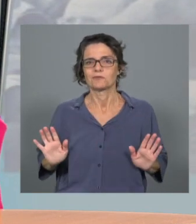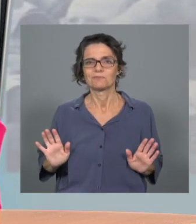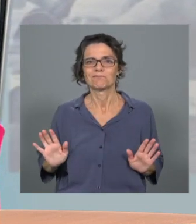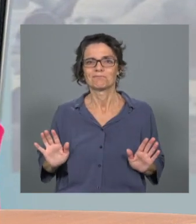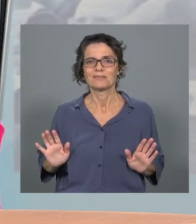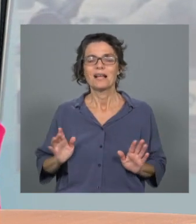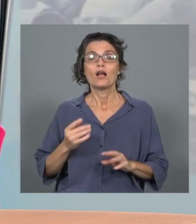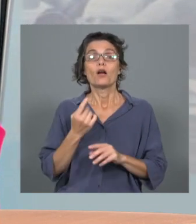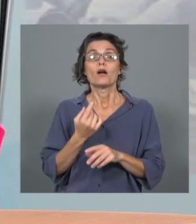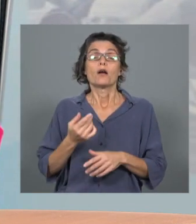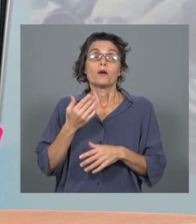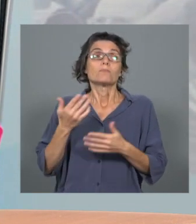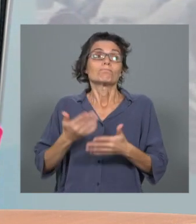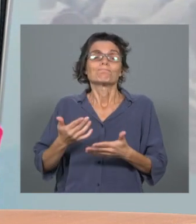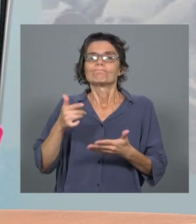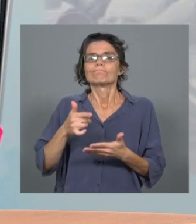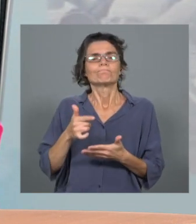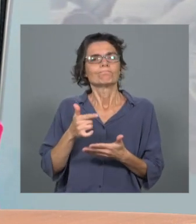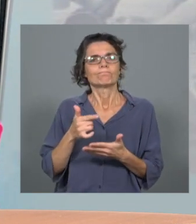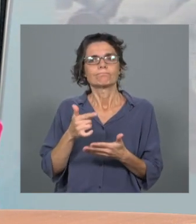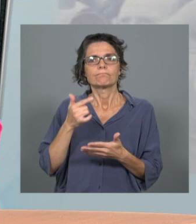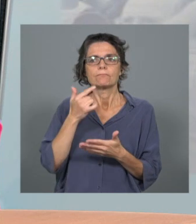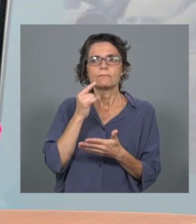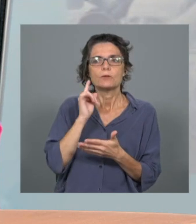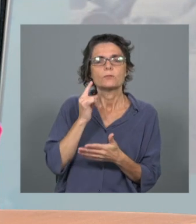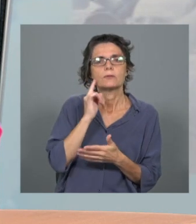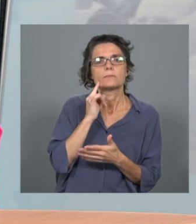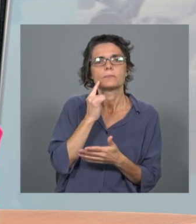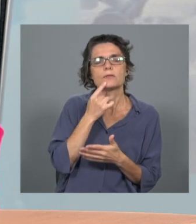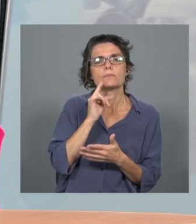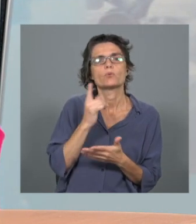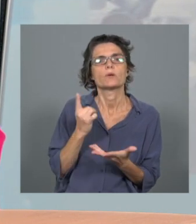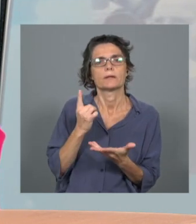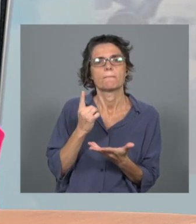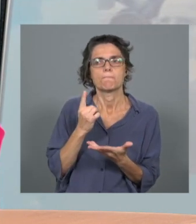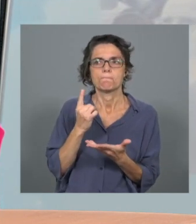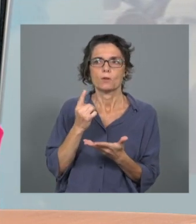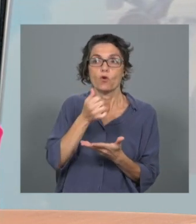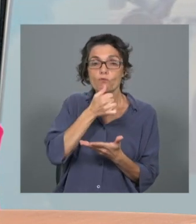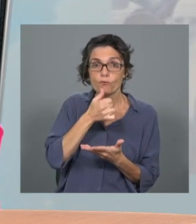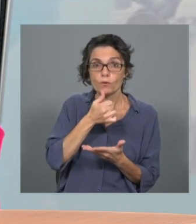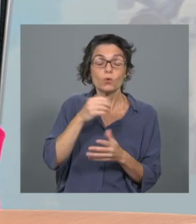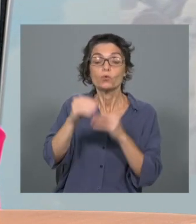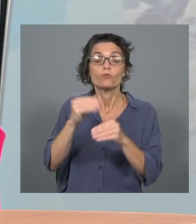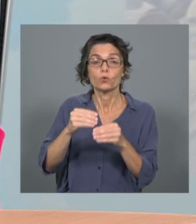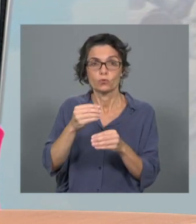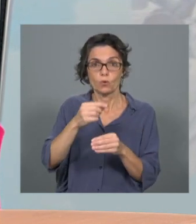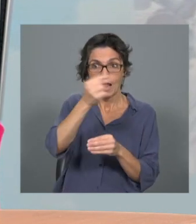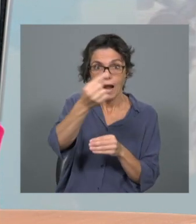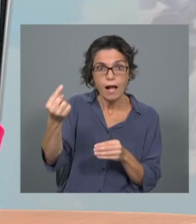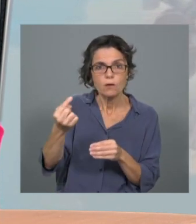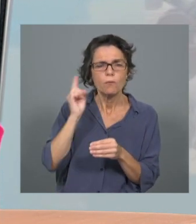nos consciencializar de como o nosso voto não só é importante, como é decisivo. E ao não irmos